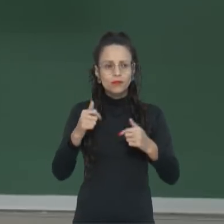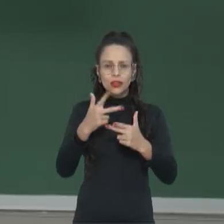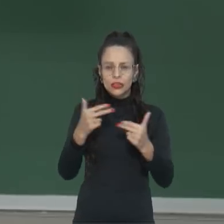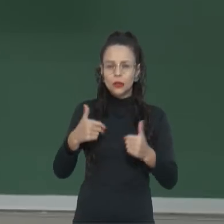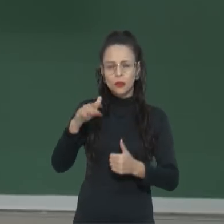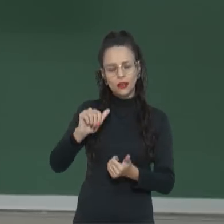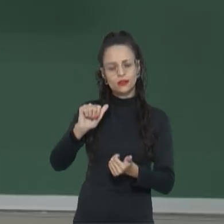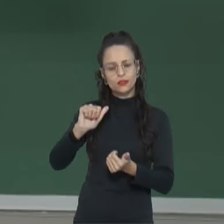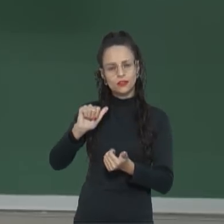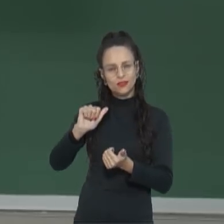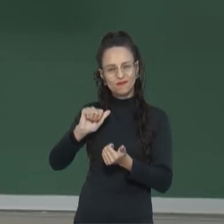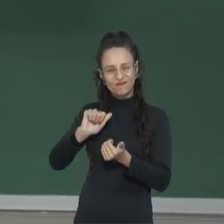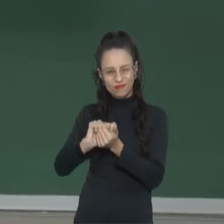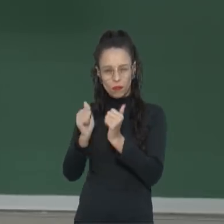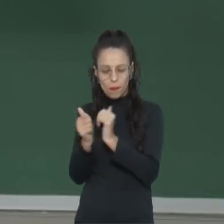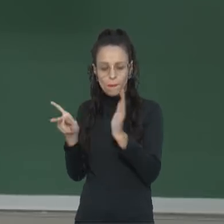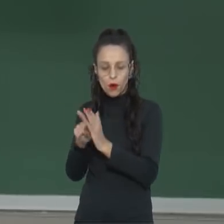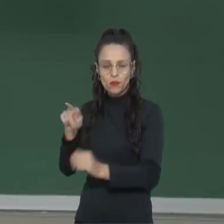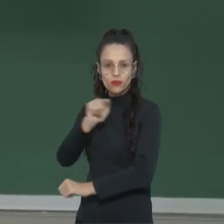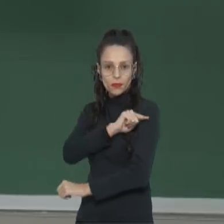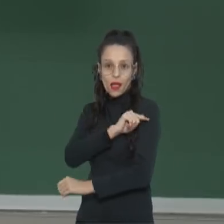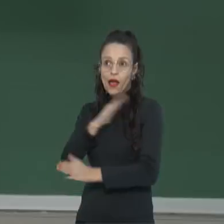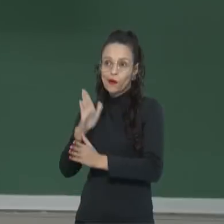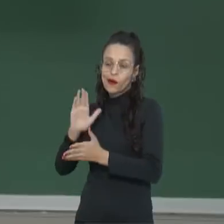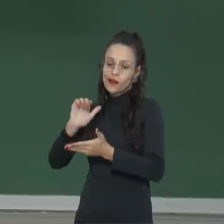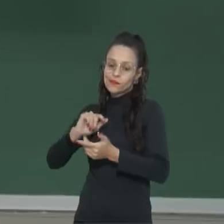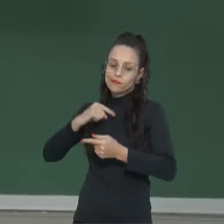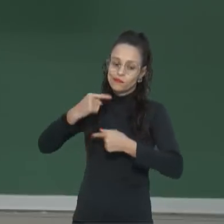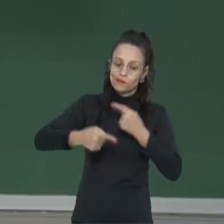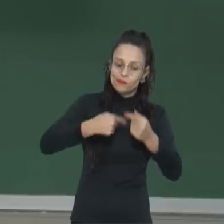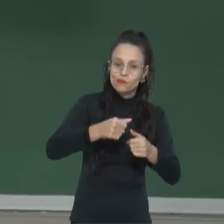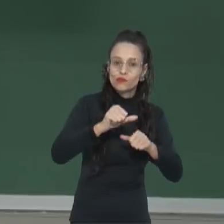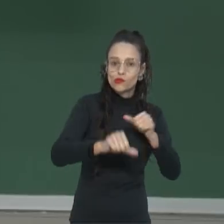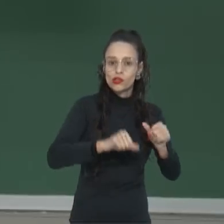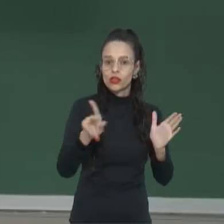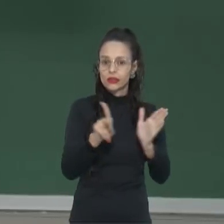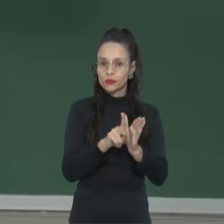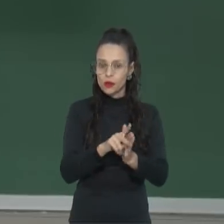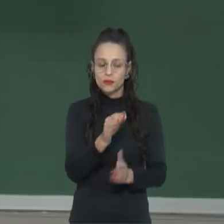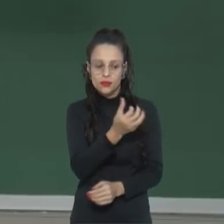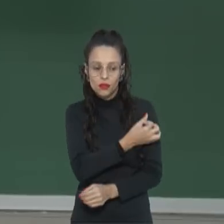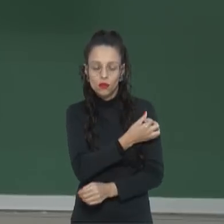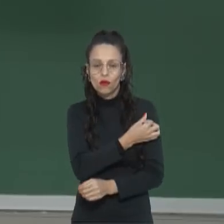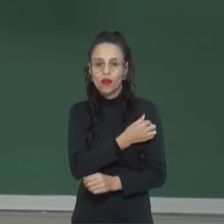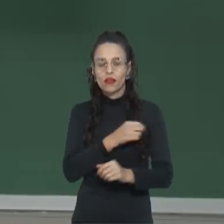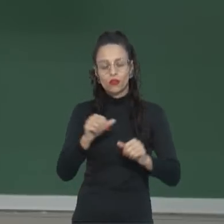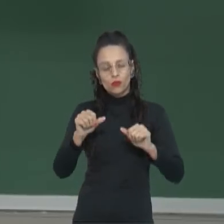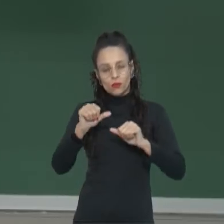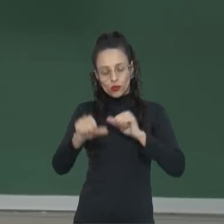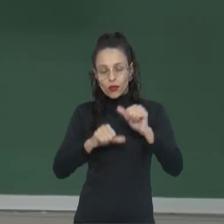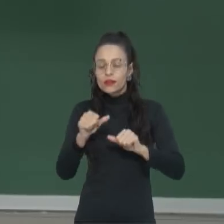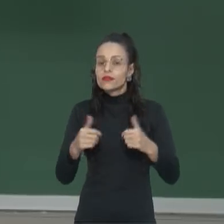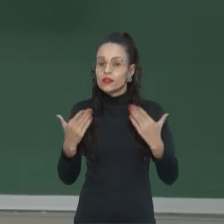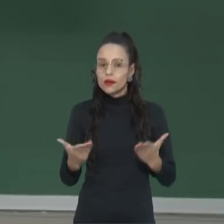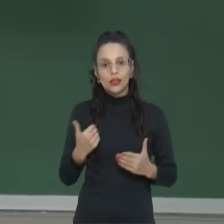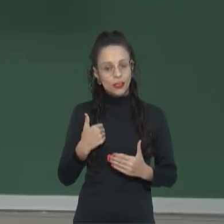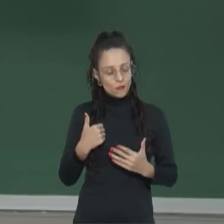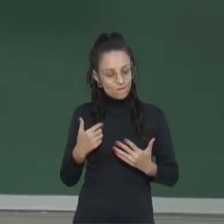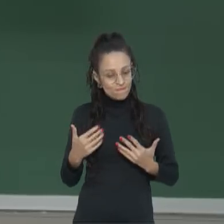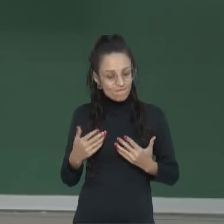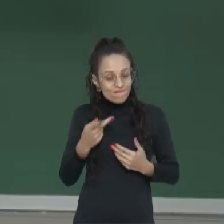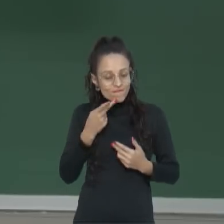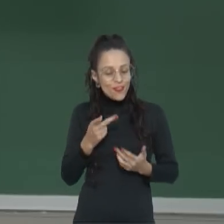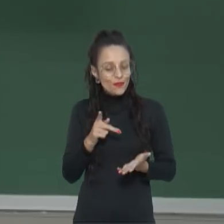no 7º ano, ele está sendo migrado por causa das mudanças a nível nacional, né, das diretrizes, veio para o 6º ano e eu confesso a